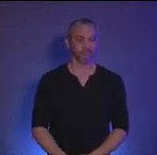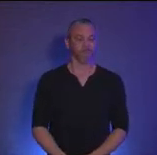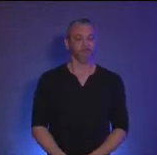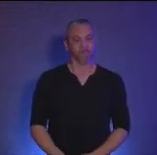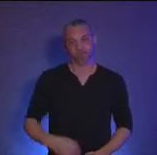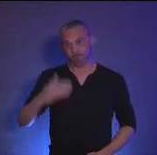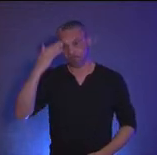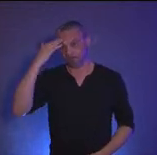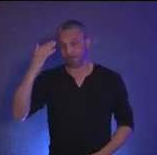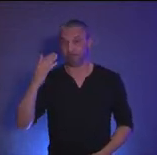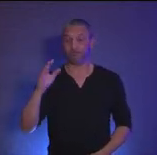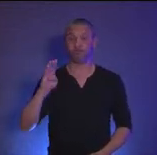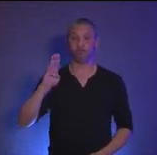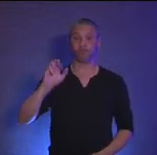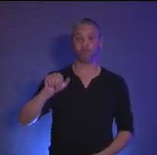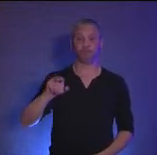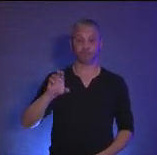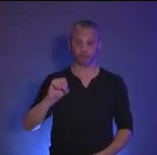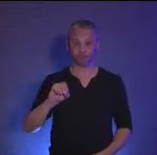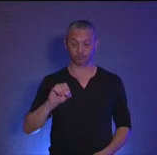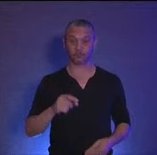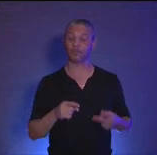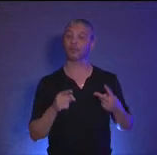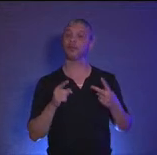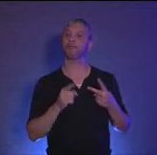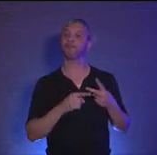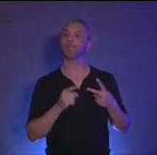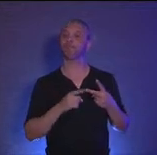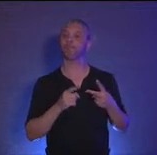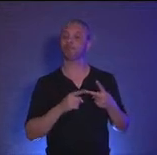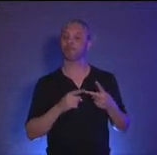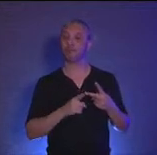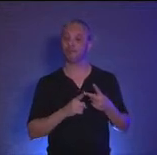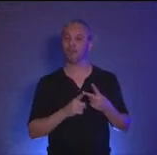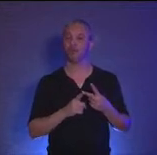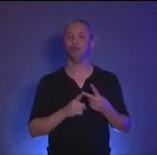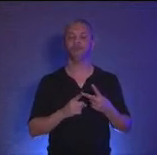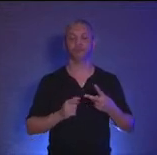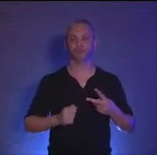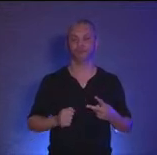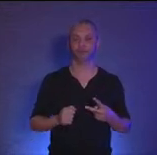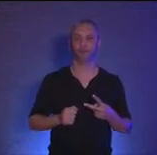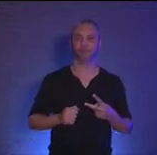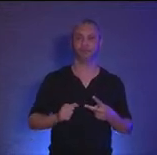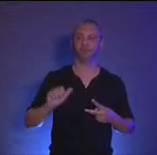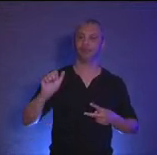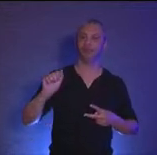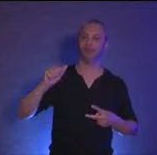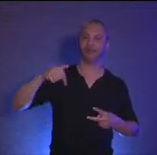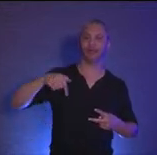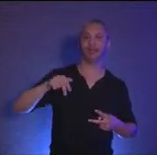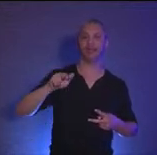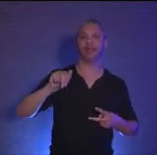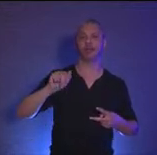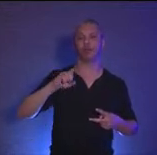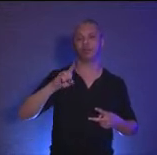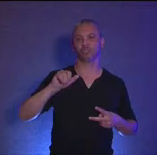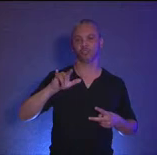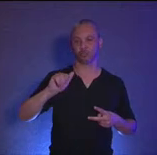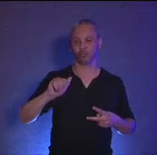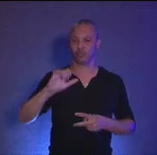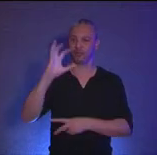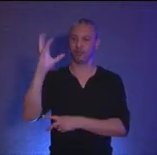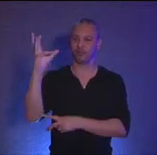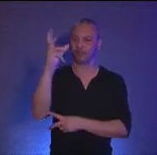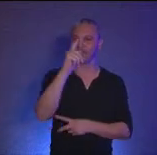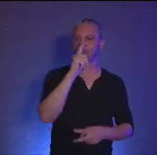Obrigada, Bruno. Bom, a gente vai agora para o segundo trabalho finalista. É o Aquazônia, Floresta Água, da Ambiental